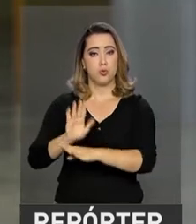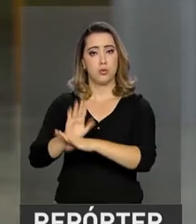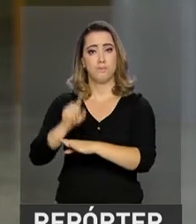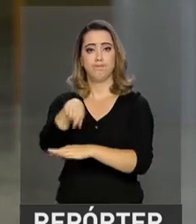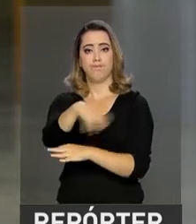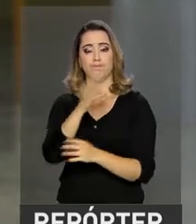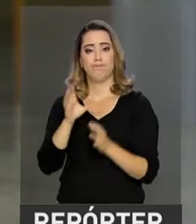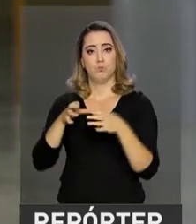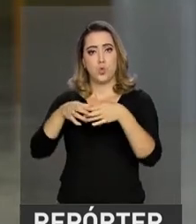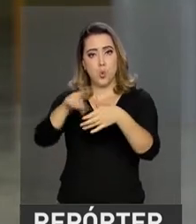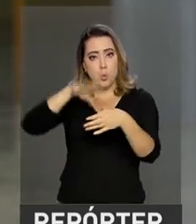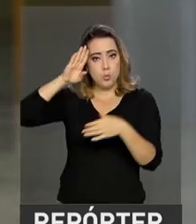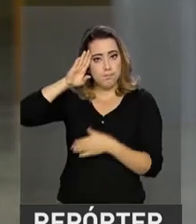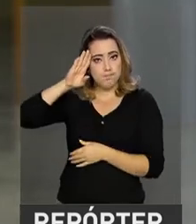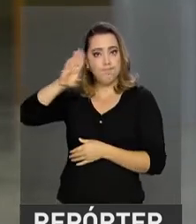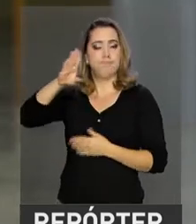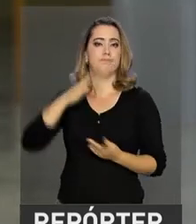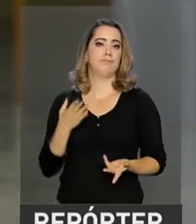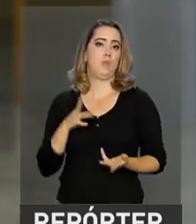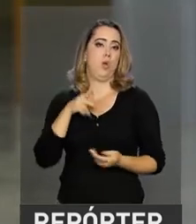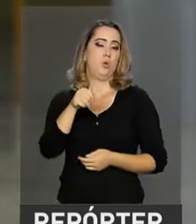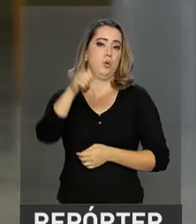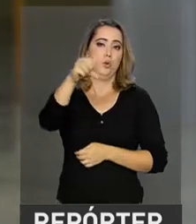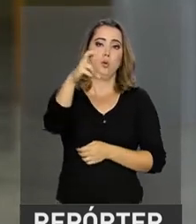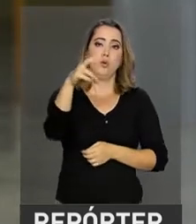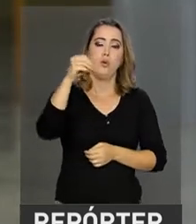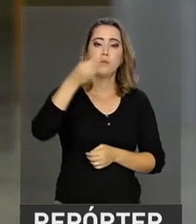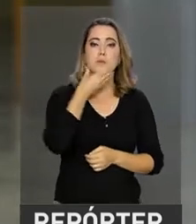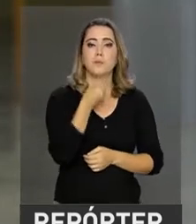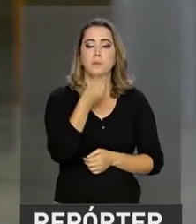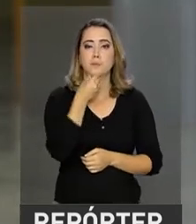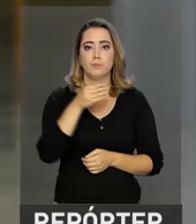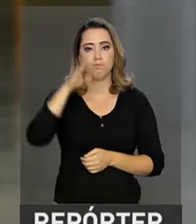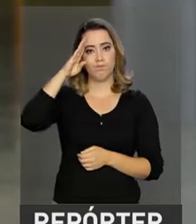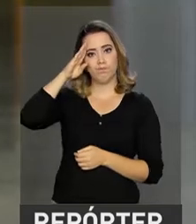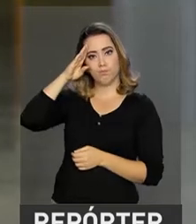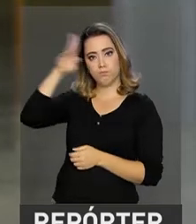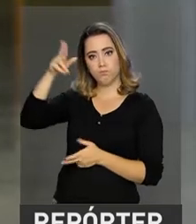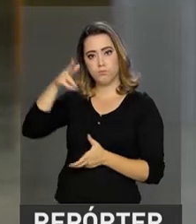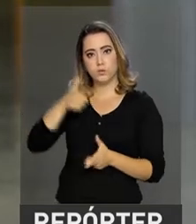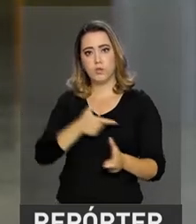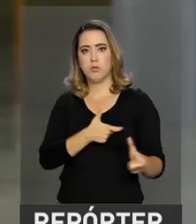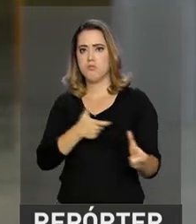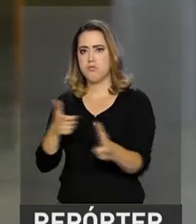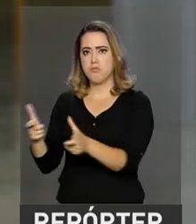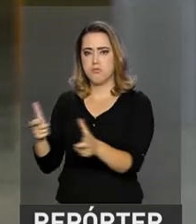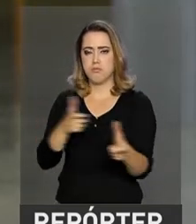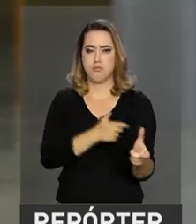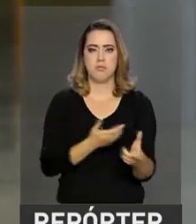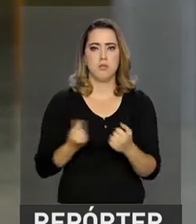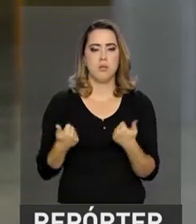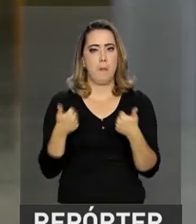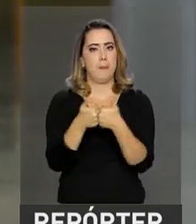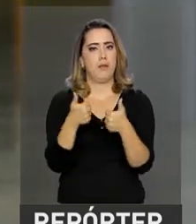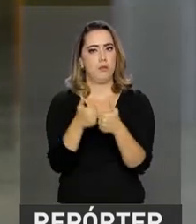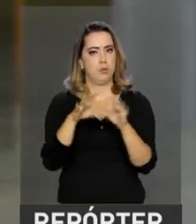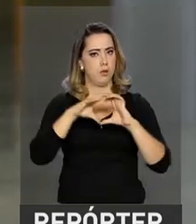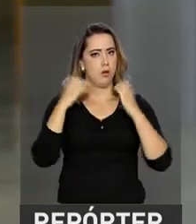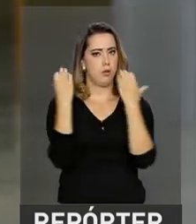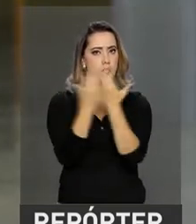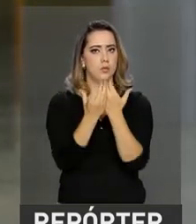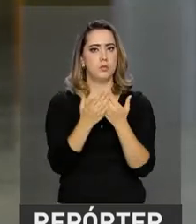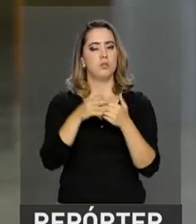ao todo 950 homens do exército estão fazendo um cerco à comunidade o deslocamento